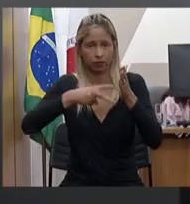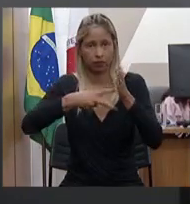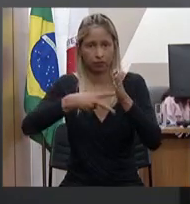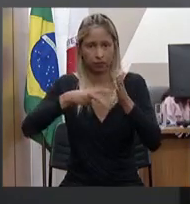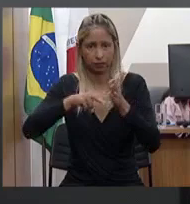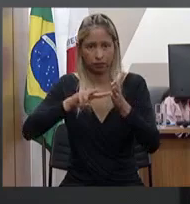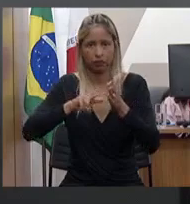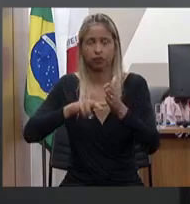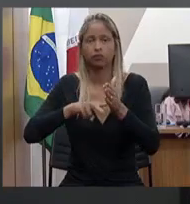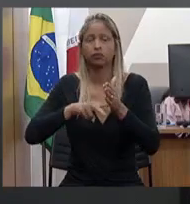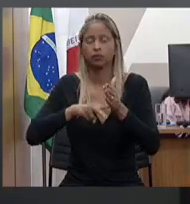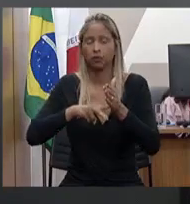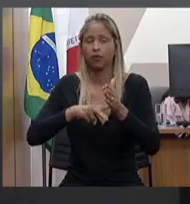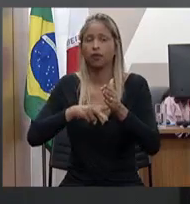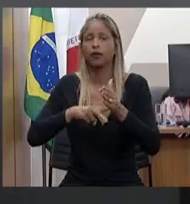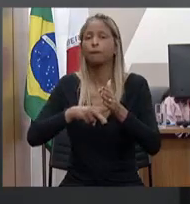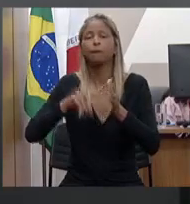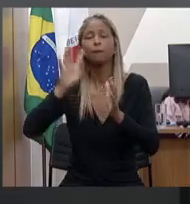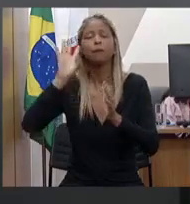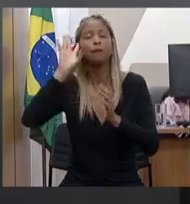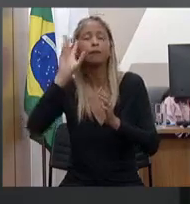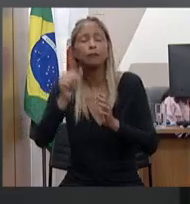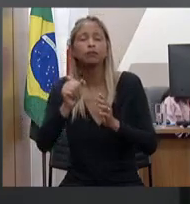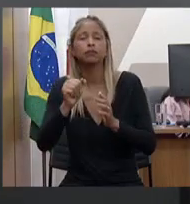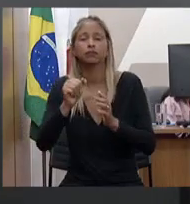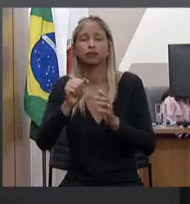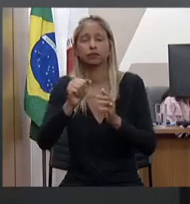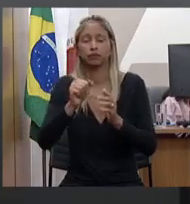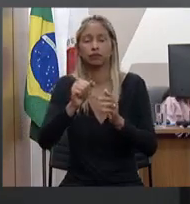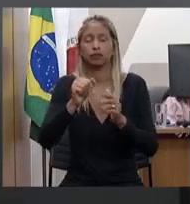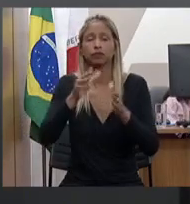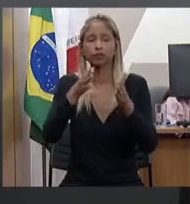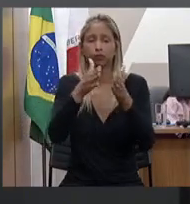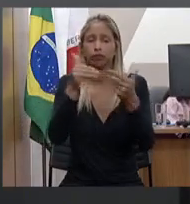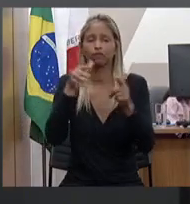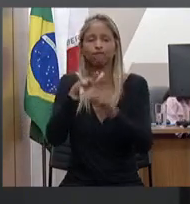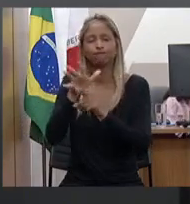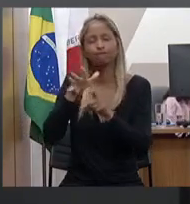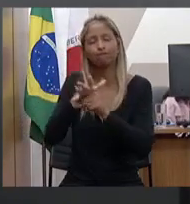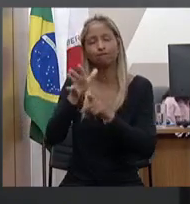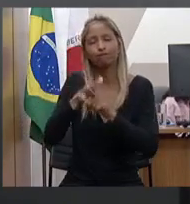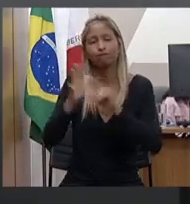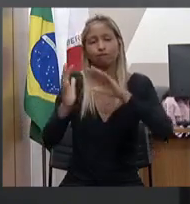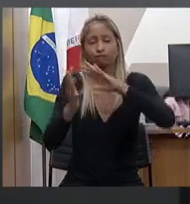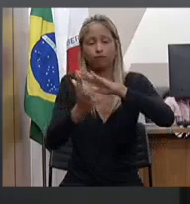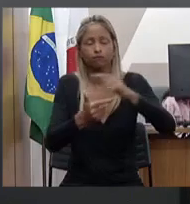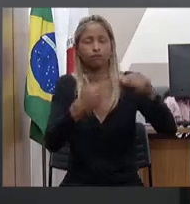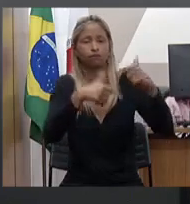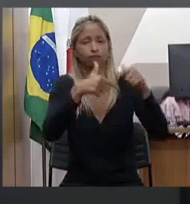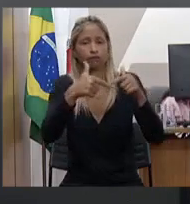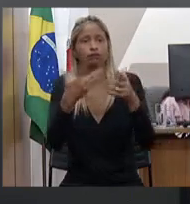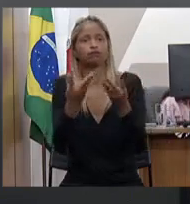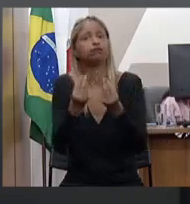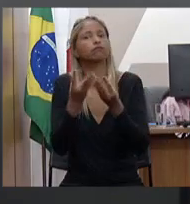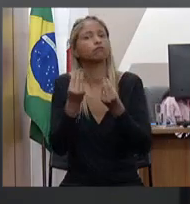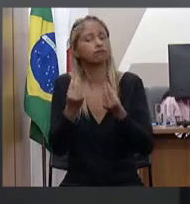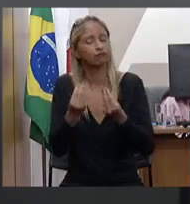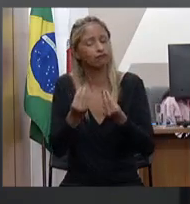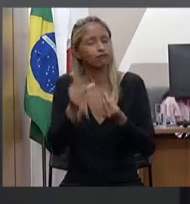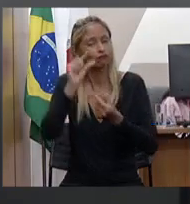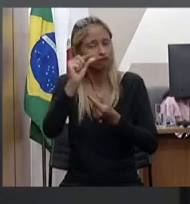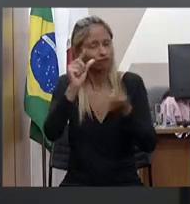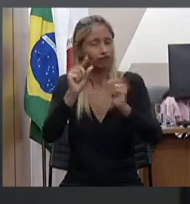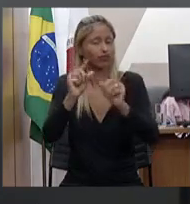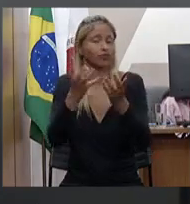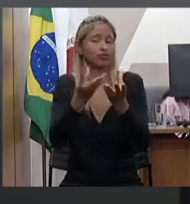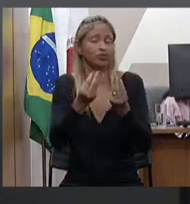dos retistas em buscar soluções para as grandes demandas do mundo do trabalho que não são poucas diga-se de